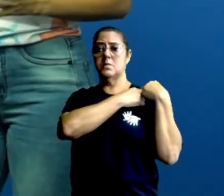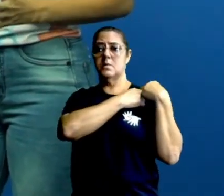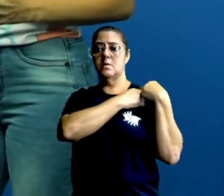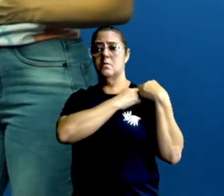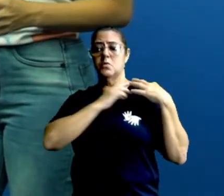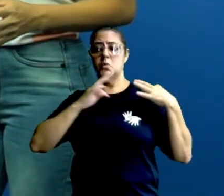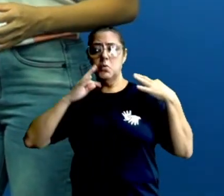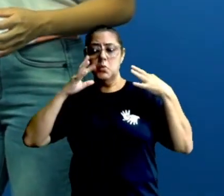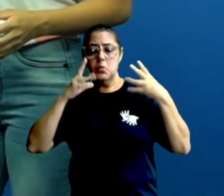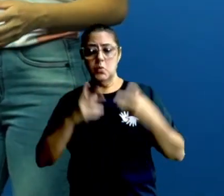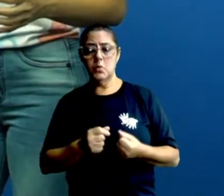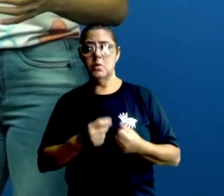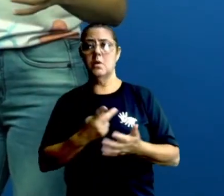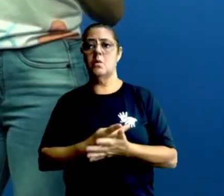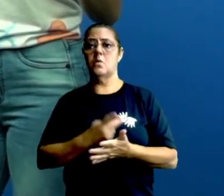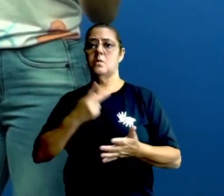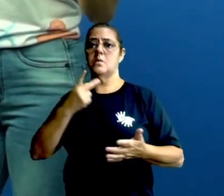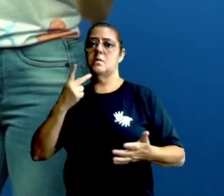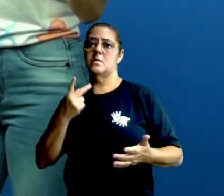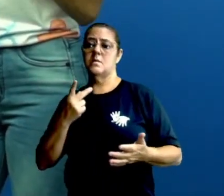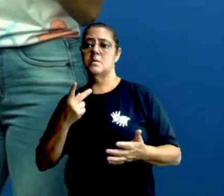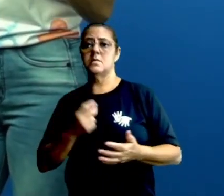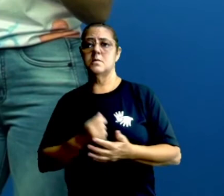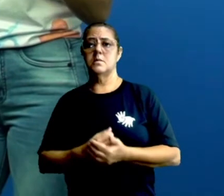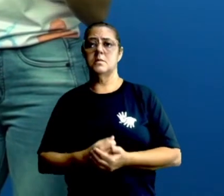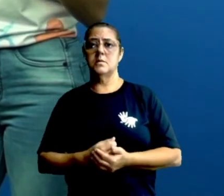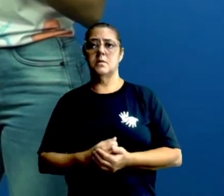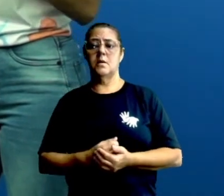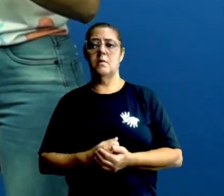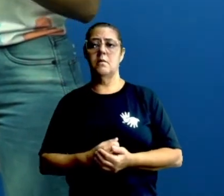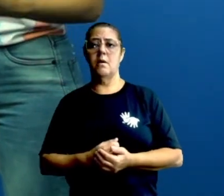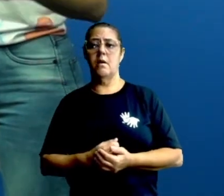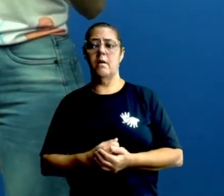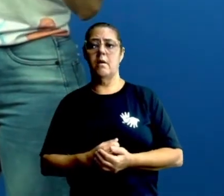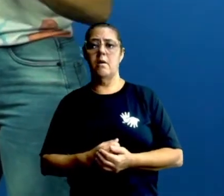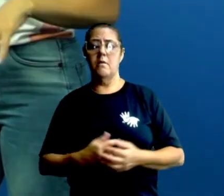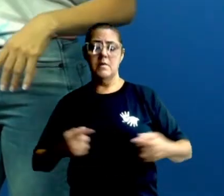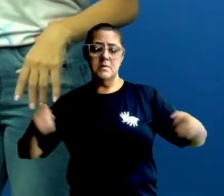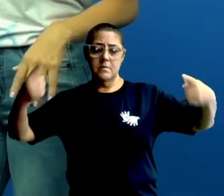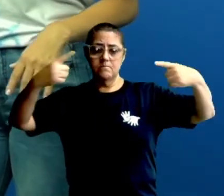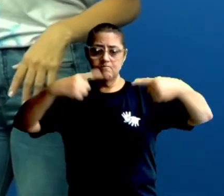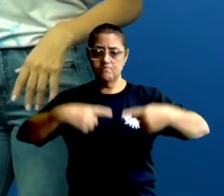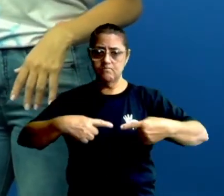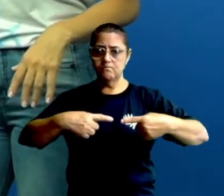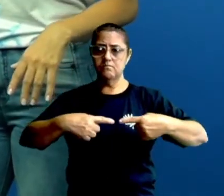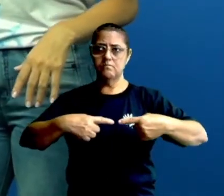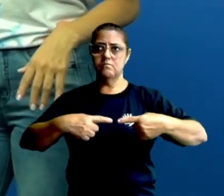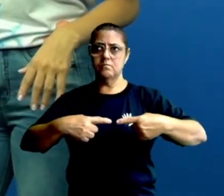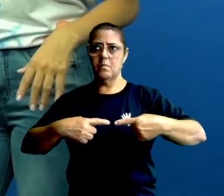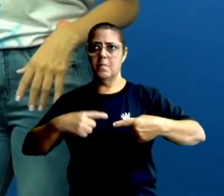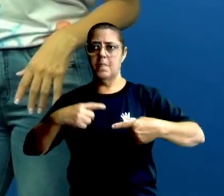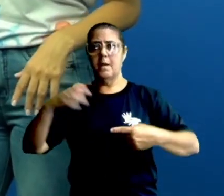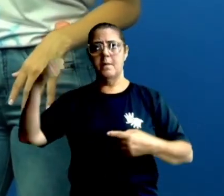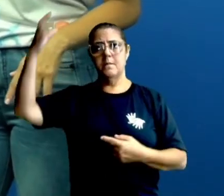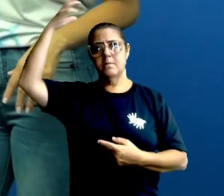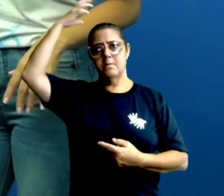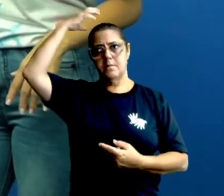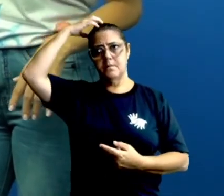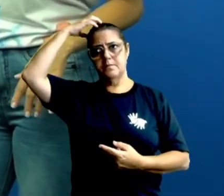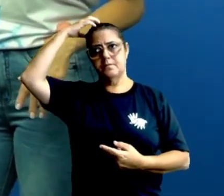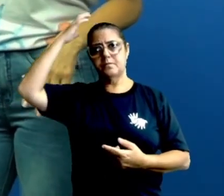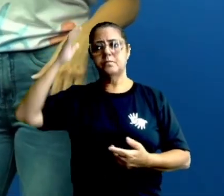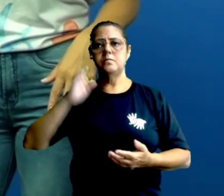tudo isso vai ser fortemente combatido pela coroa,